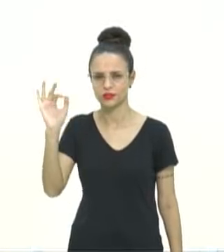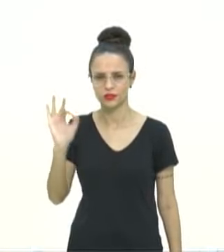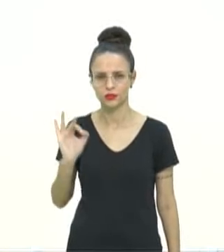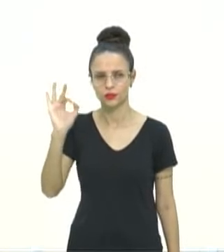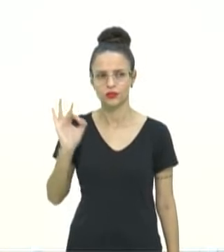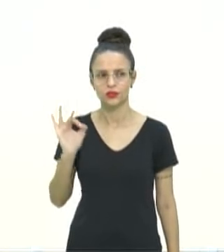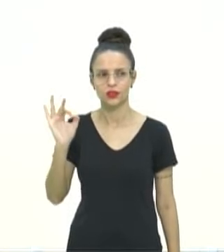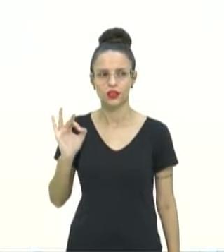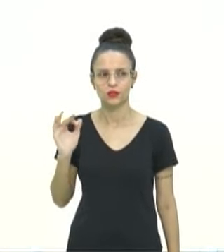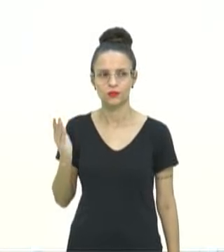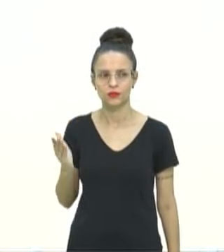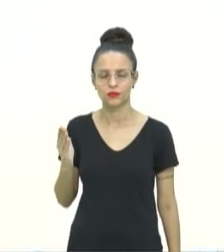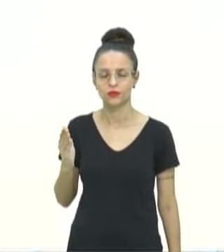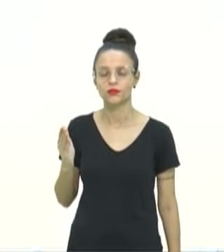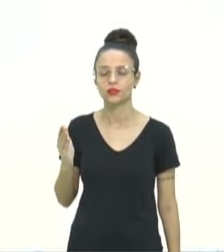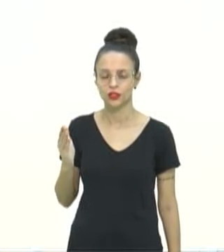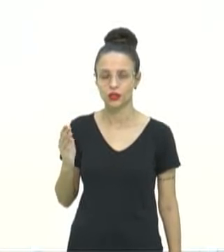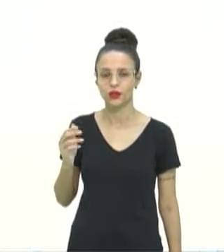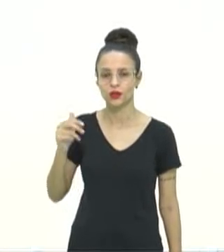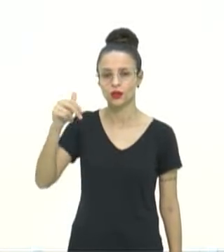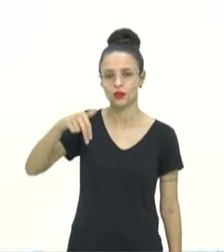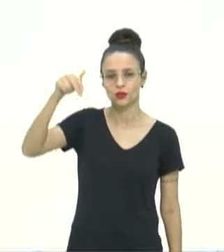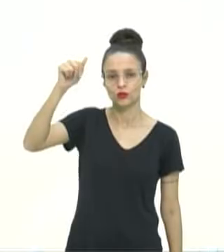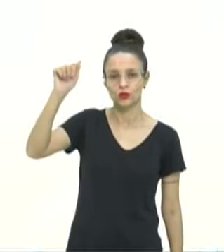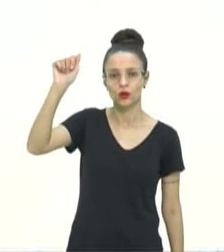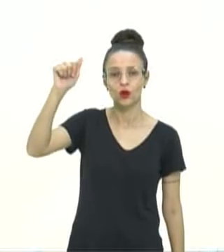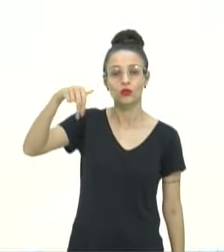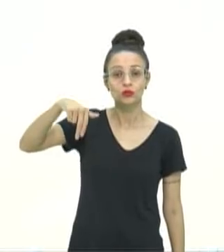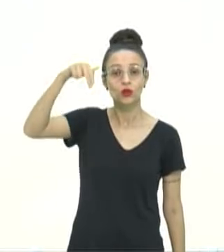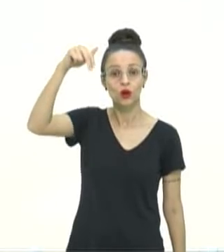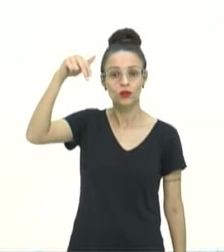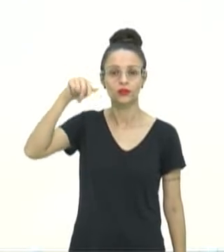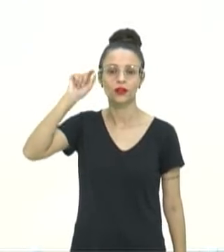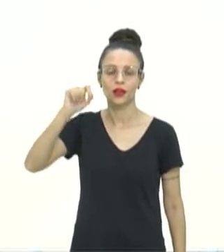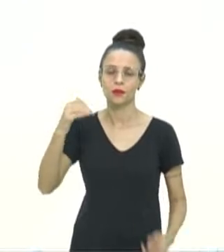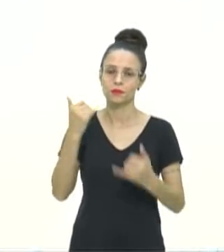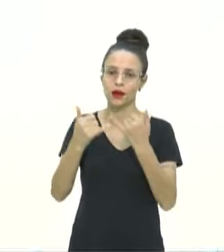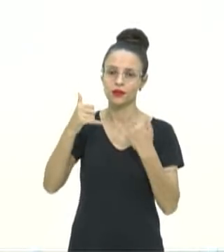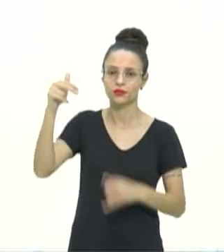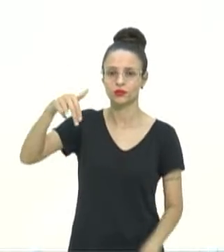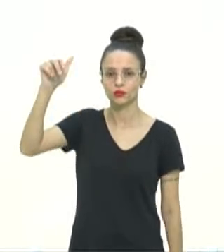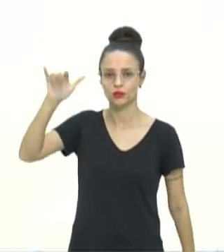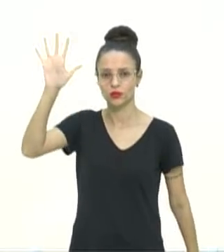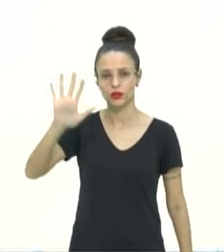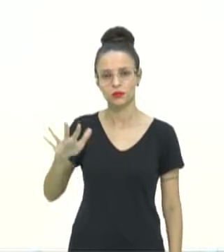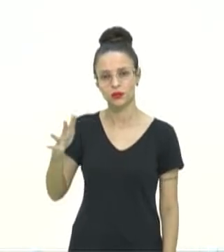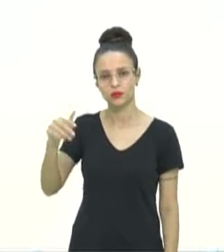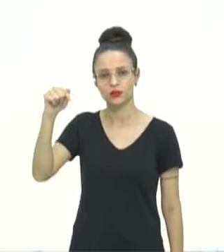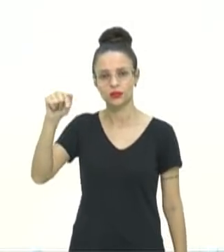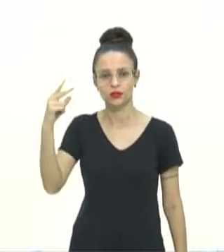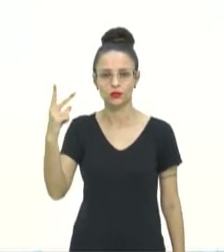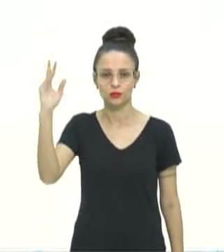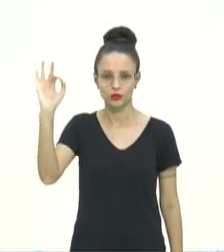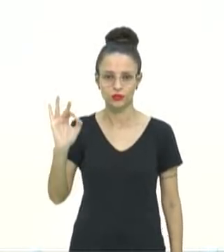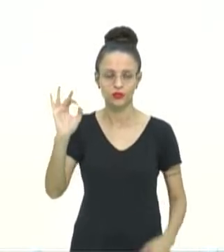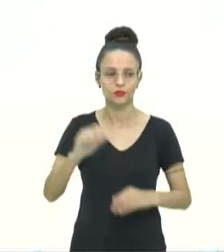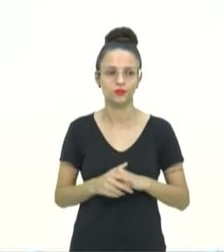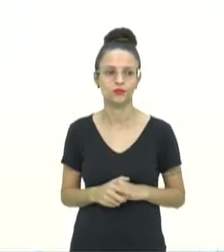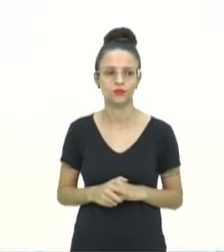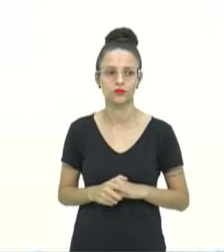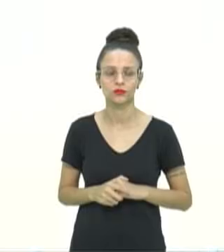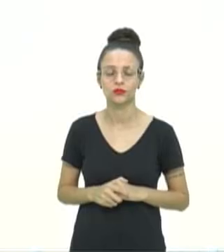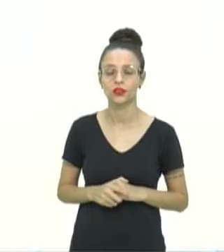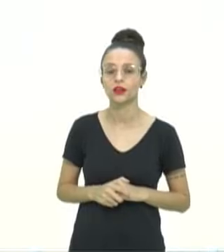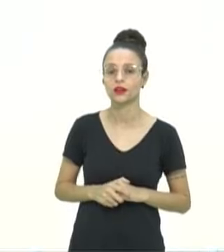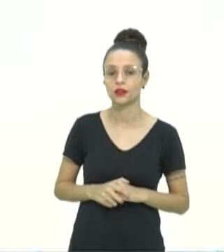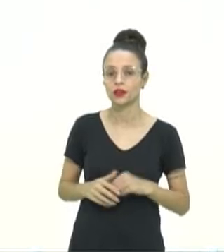86% ali. E o Nordeste que é parecido, o Norte que é parecido com o Nordeste ali em torno de 72%. As regiões